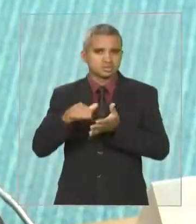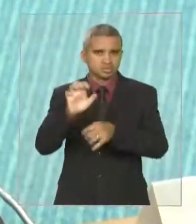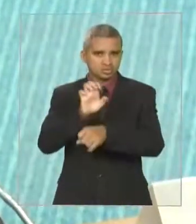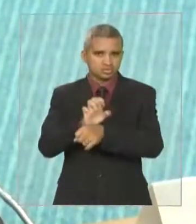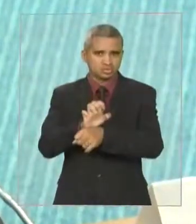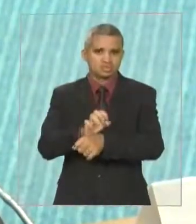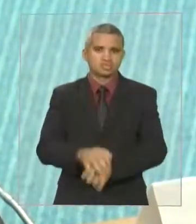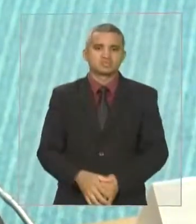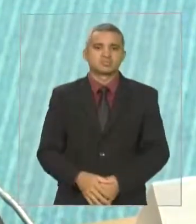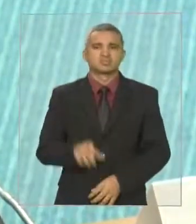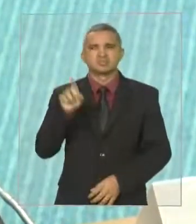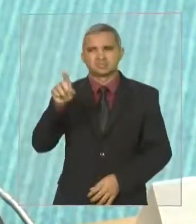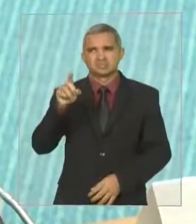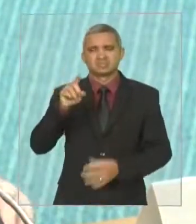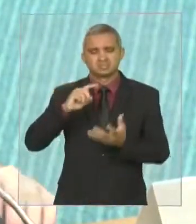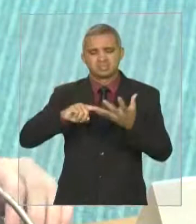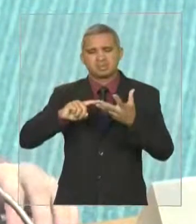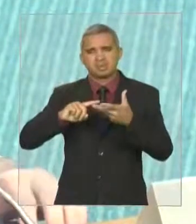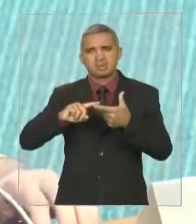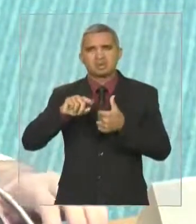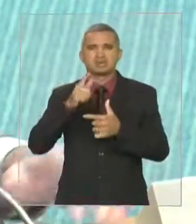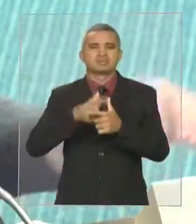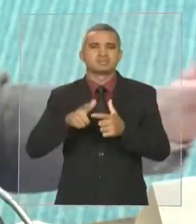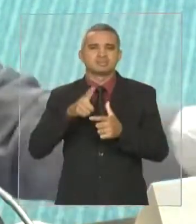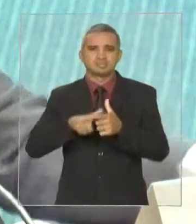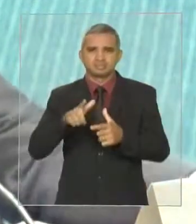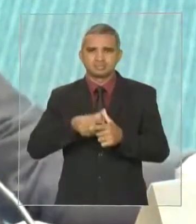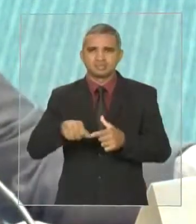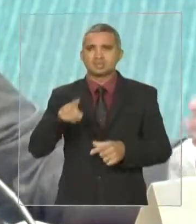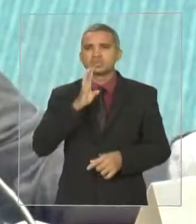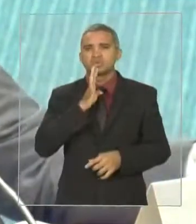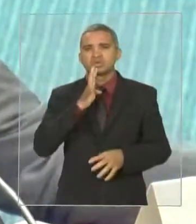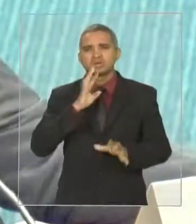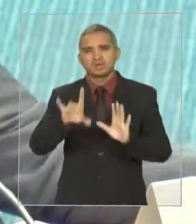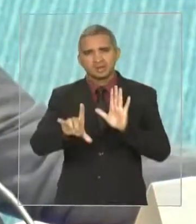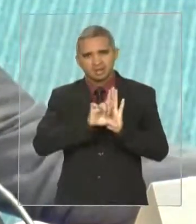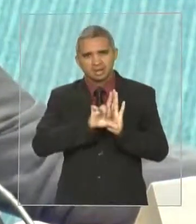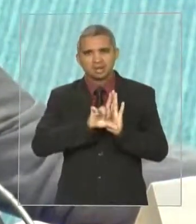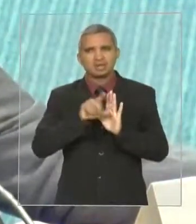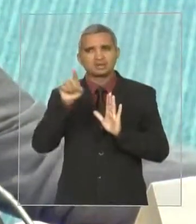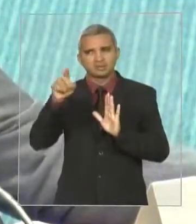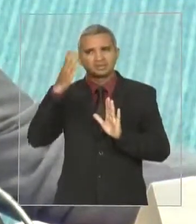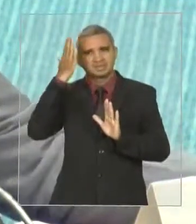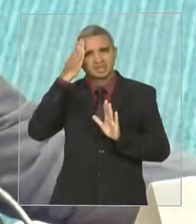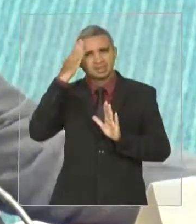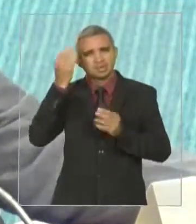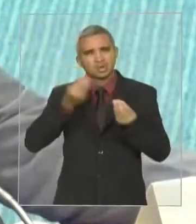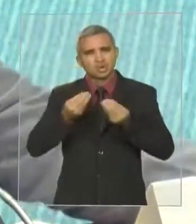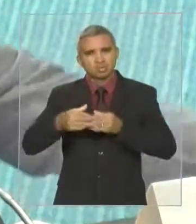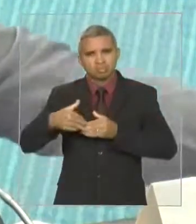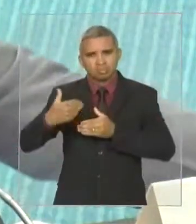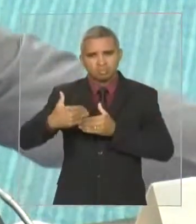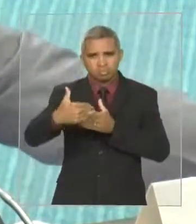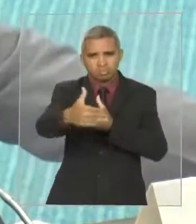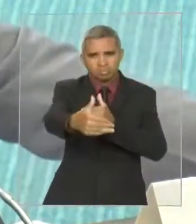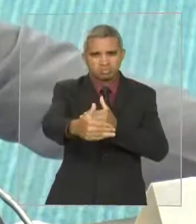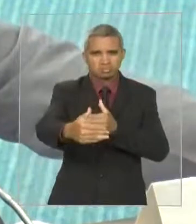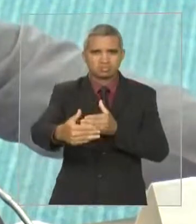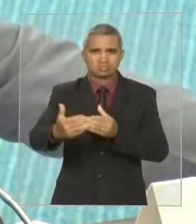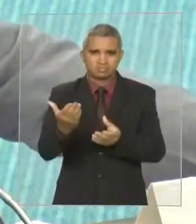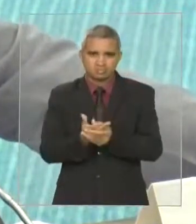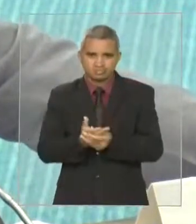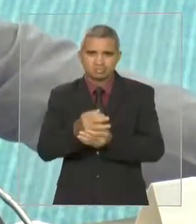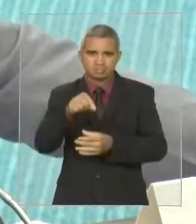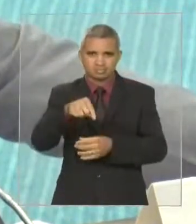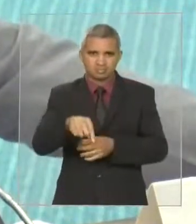sabe da problemática, conhece bem as leis, sabe como tramitar essas coisas aqui. Vossa Excelência já tem